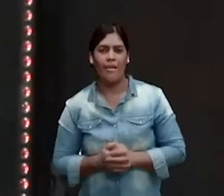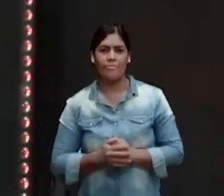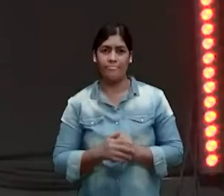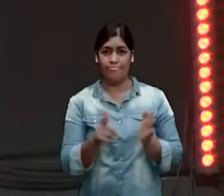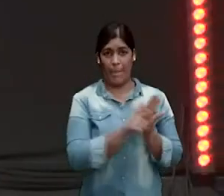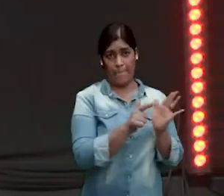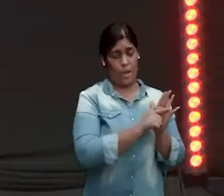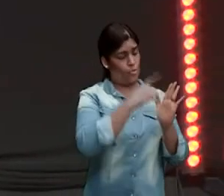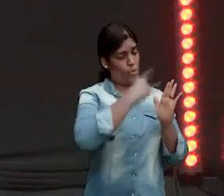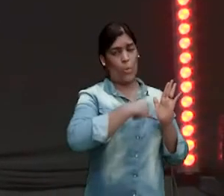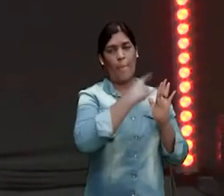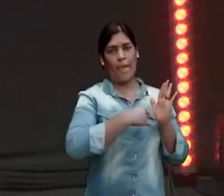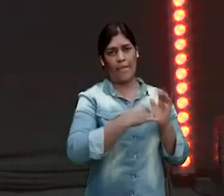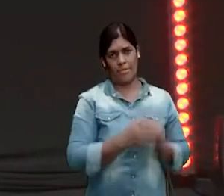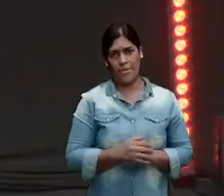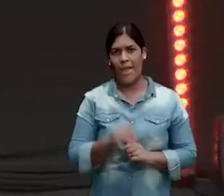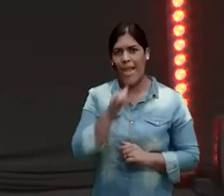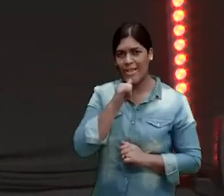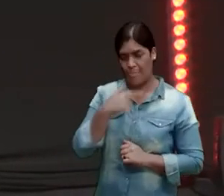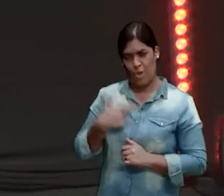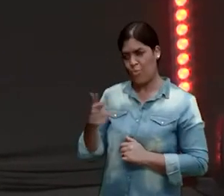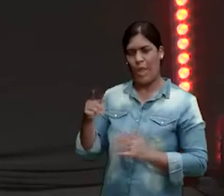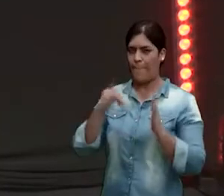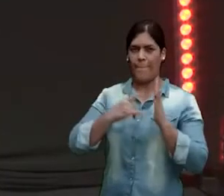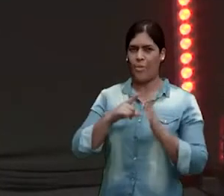Pois é eu tenho um papel não tem um livro